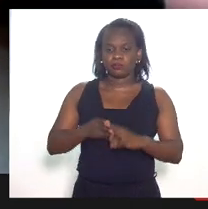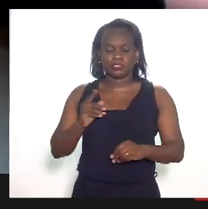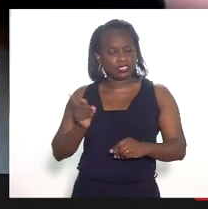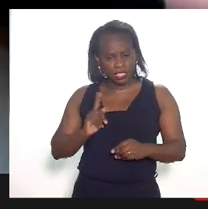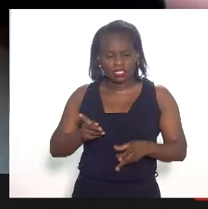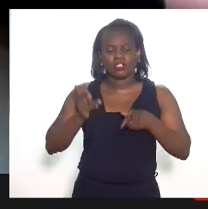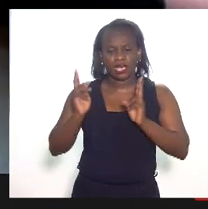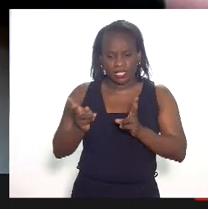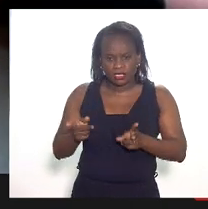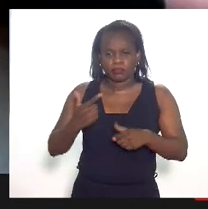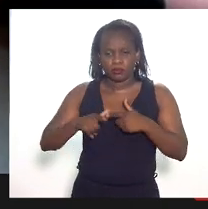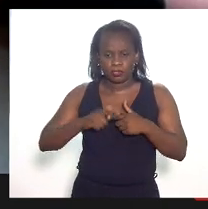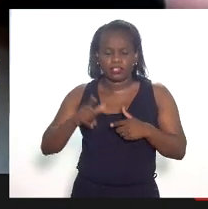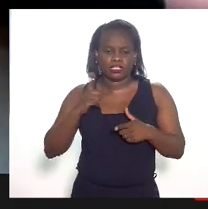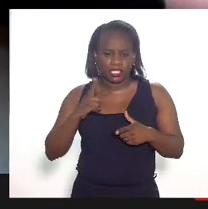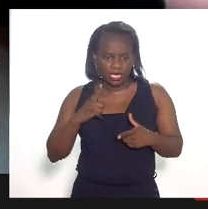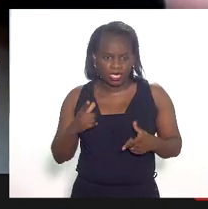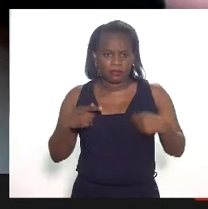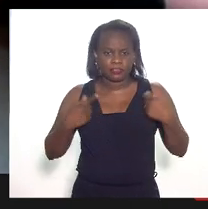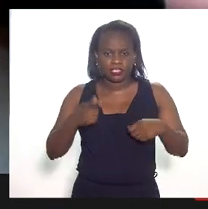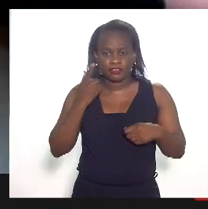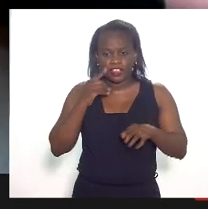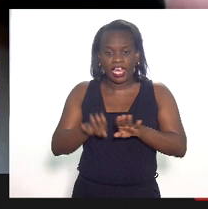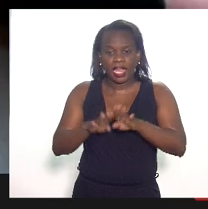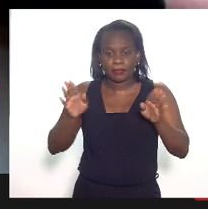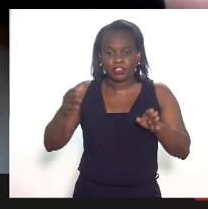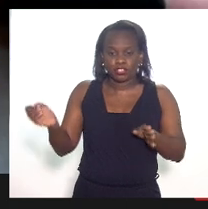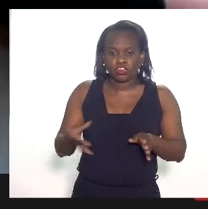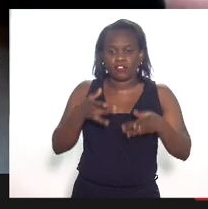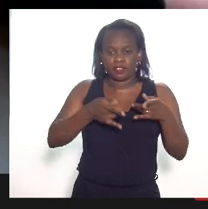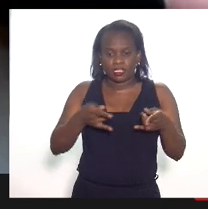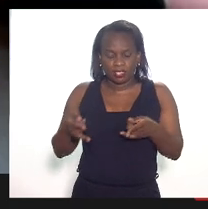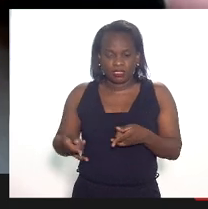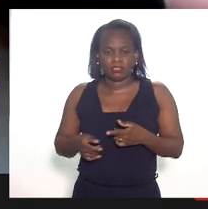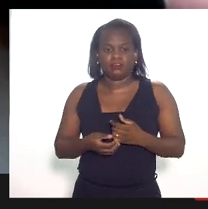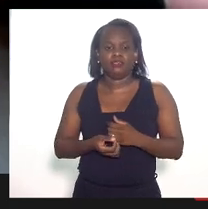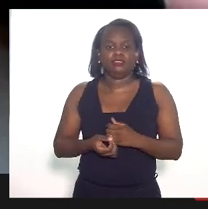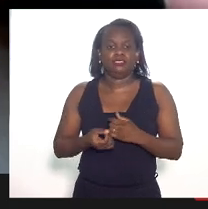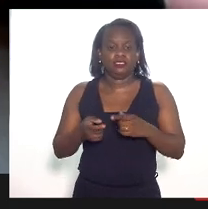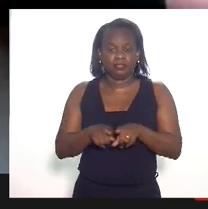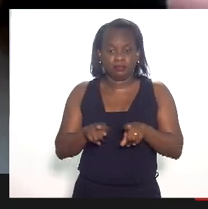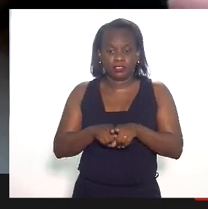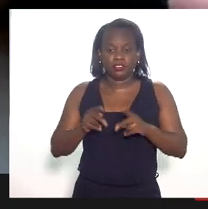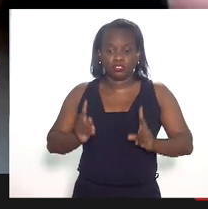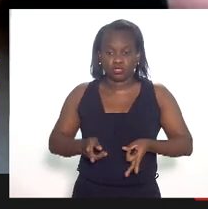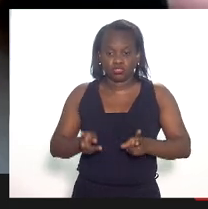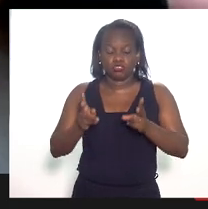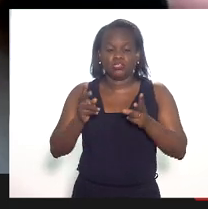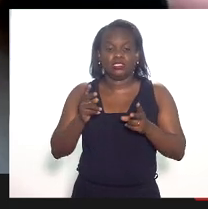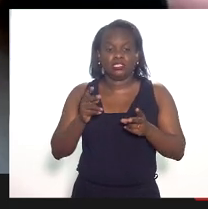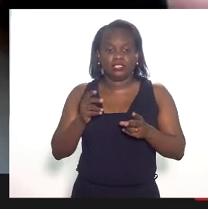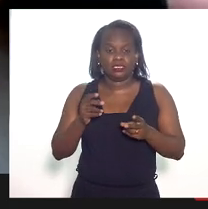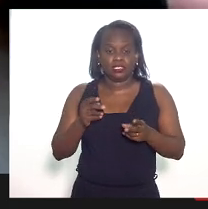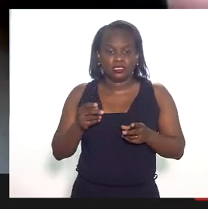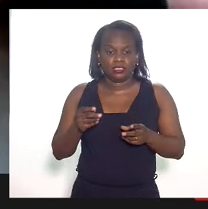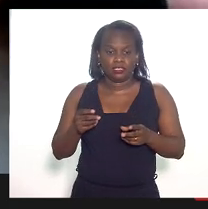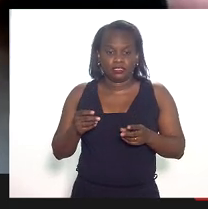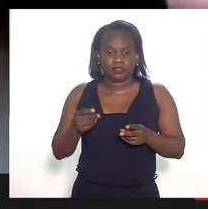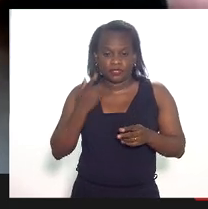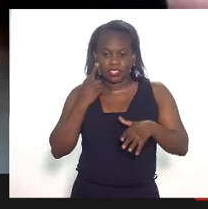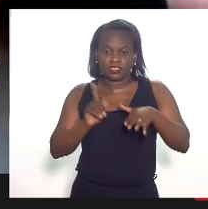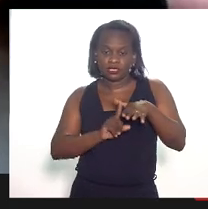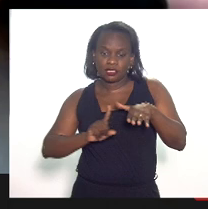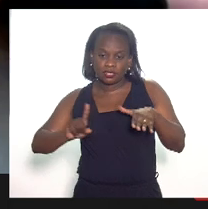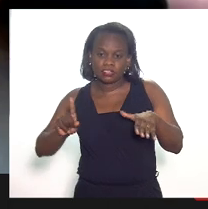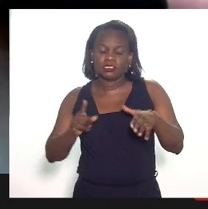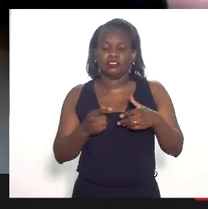existe mesmo. Tem que lutar com a nova abertura de novos leitos, entendeu? Continuando com as medidas de